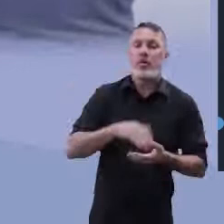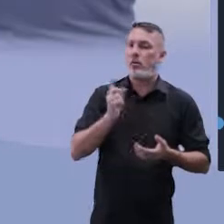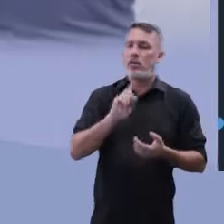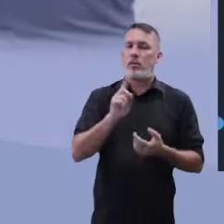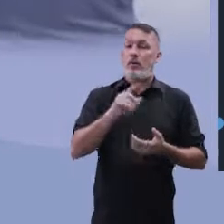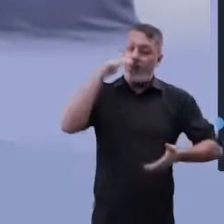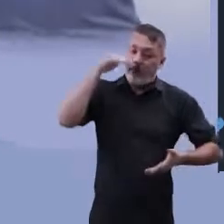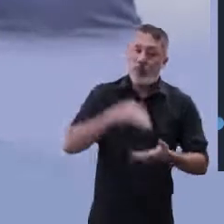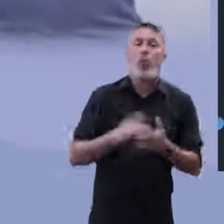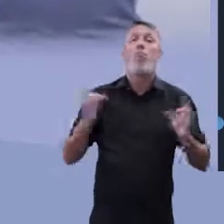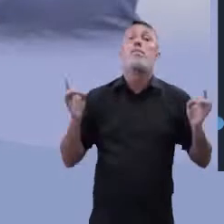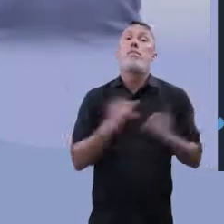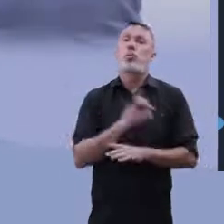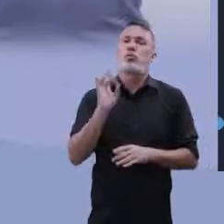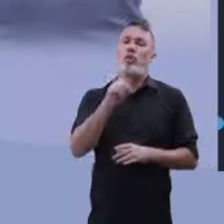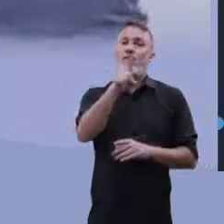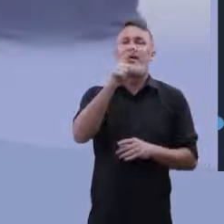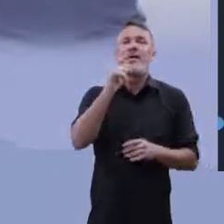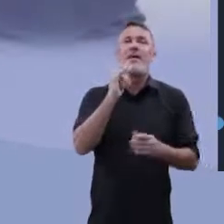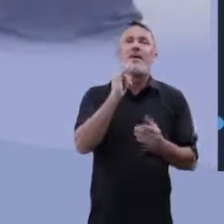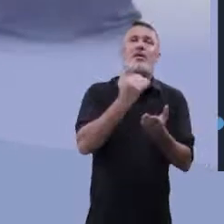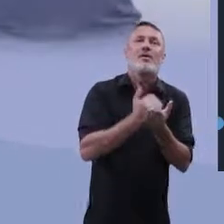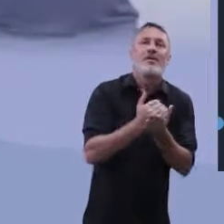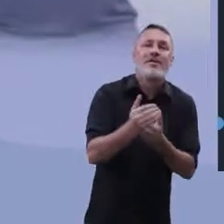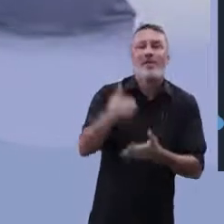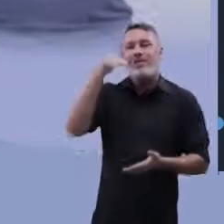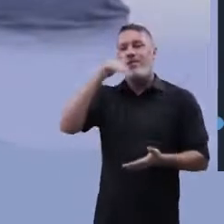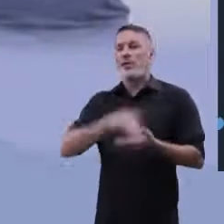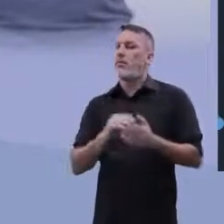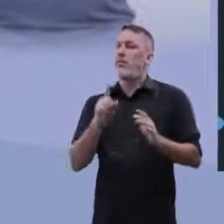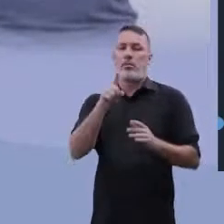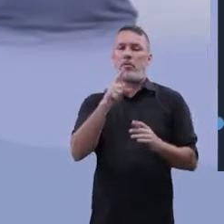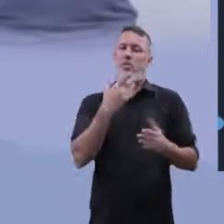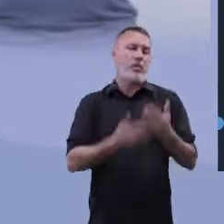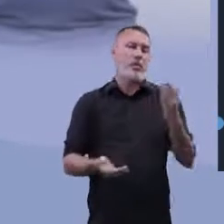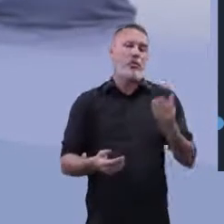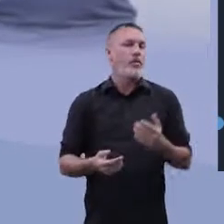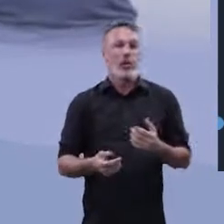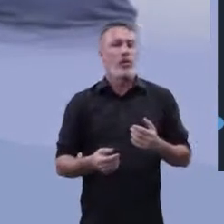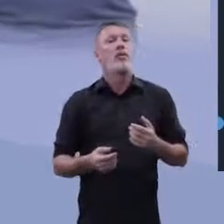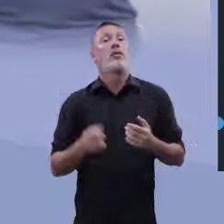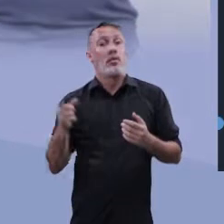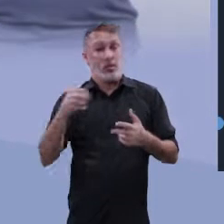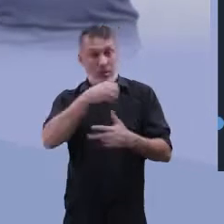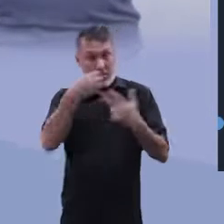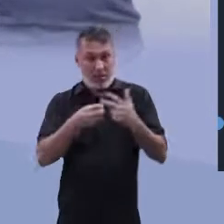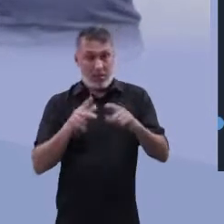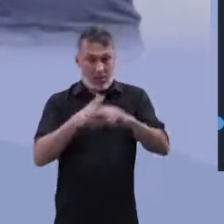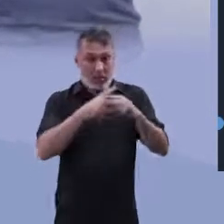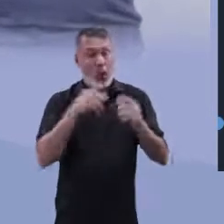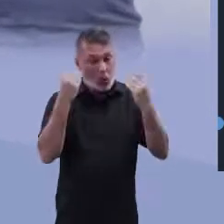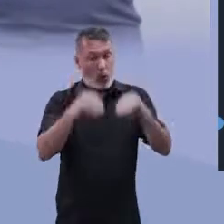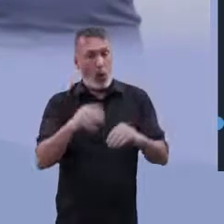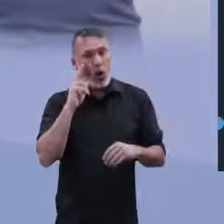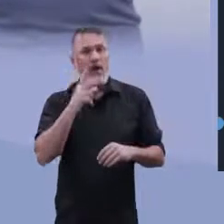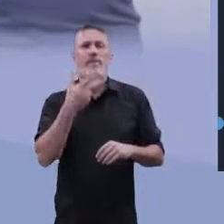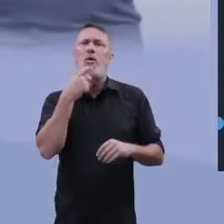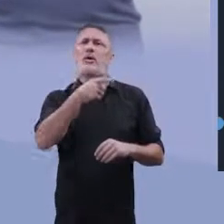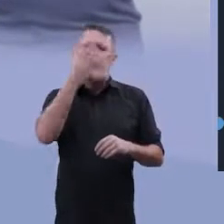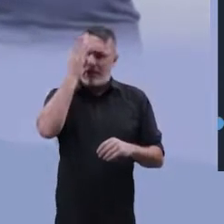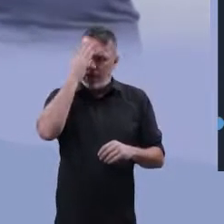retomar na conclusão. A conclusão é só para finalizar o seu texto. E ele fala isso, olha, ele trabalhou, né? Até mesmo ele